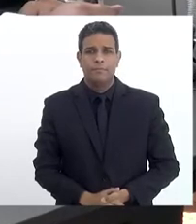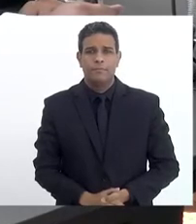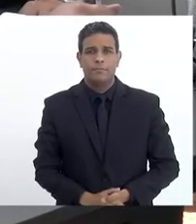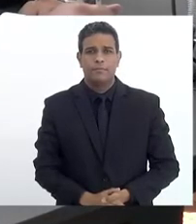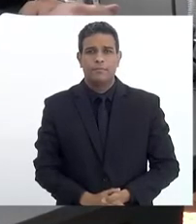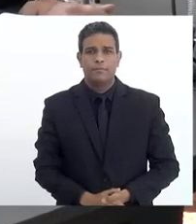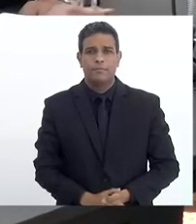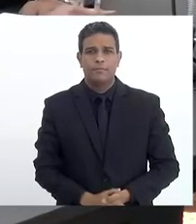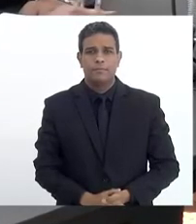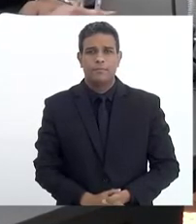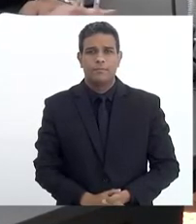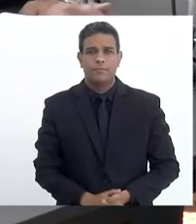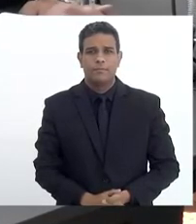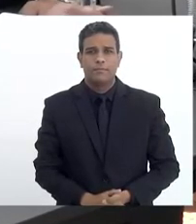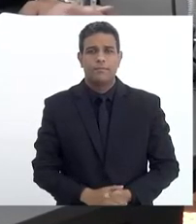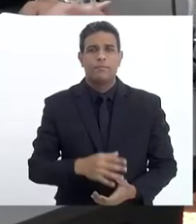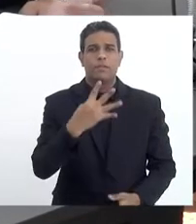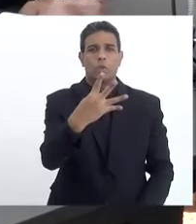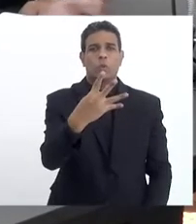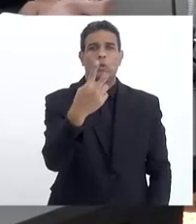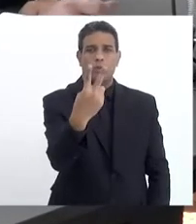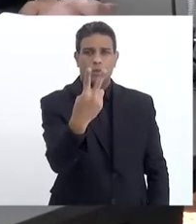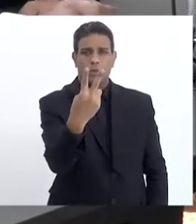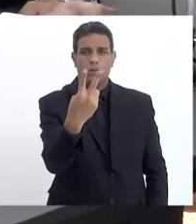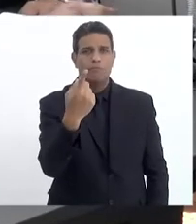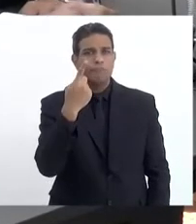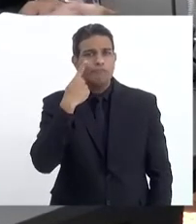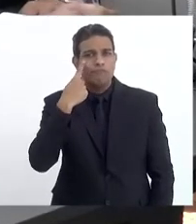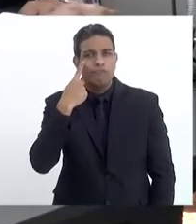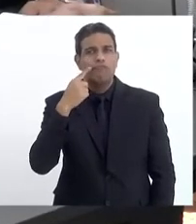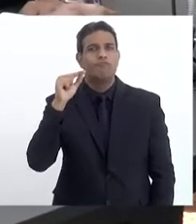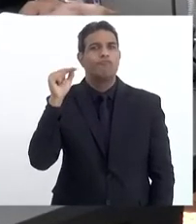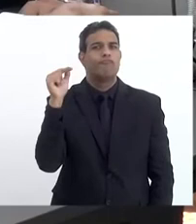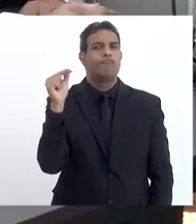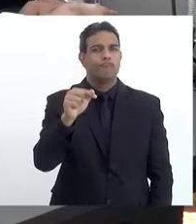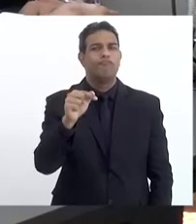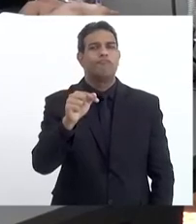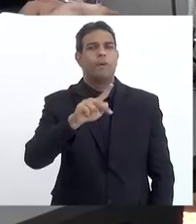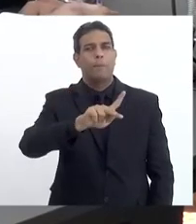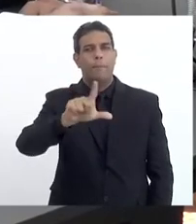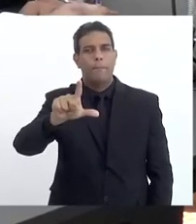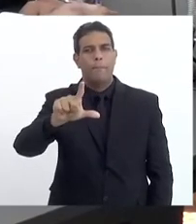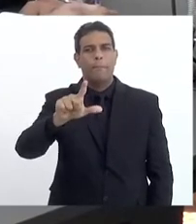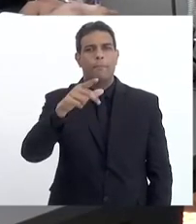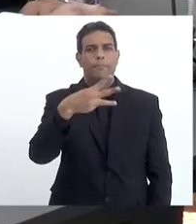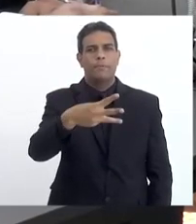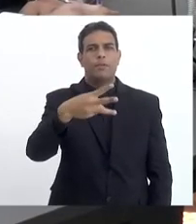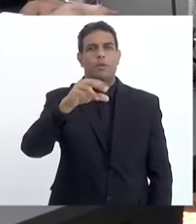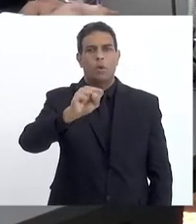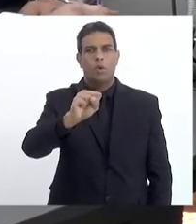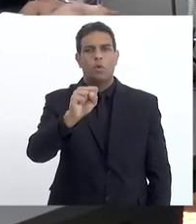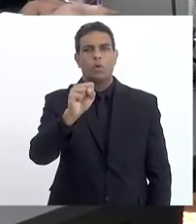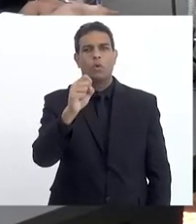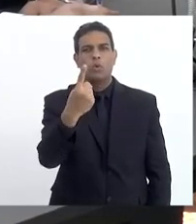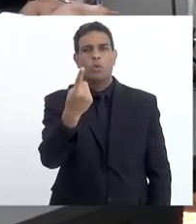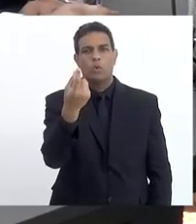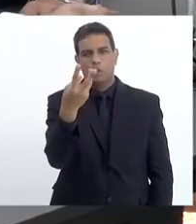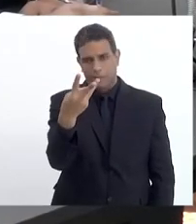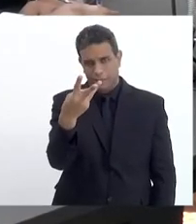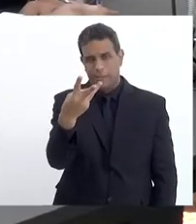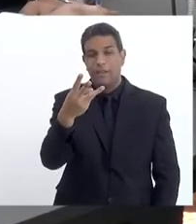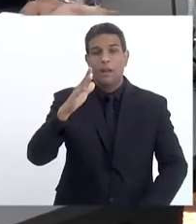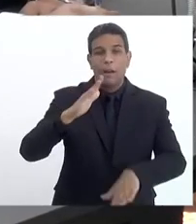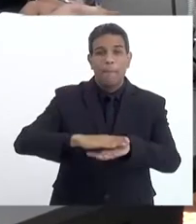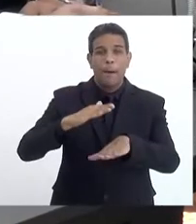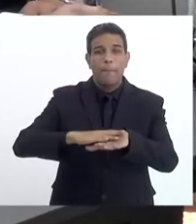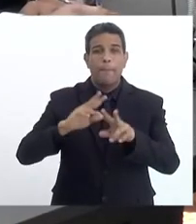Com emendas. 42, relator deputado Rosenberg Reis, esse sim. É o projeto de lei 3833/2018, autoria do deputado Zaqueu